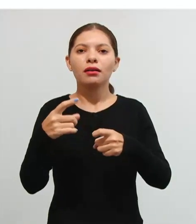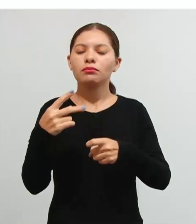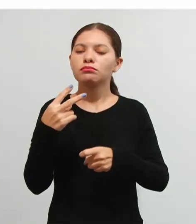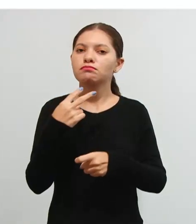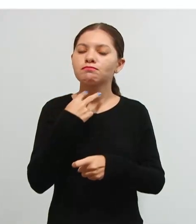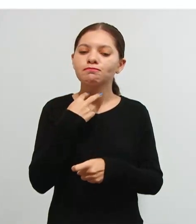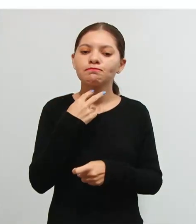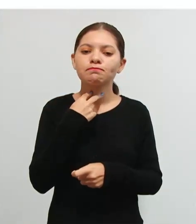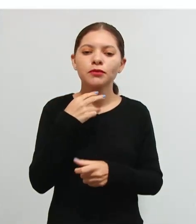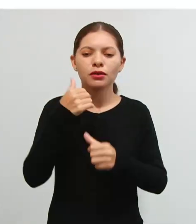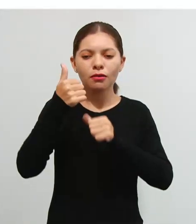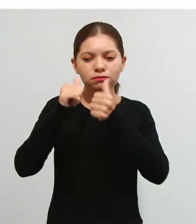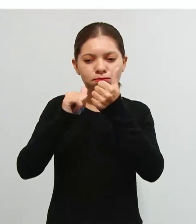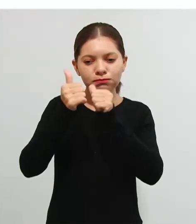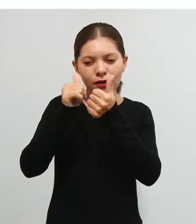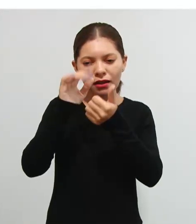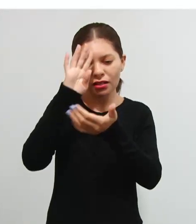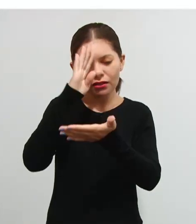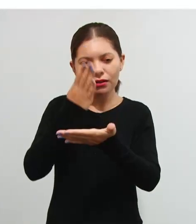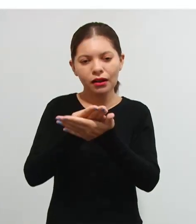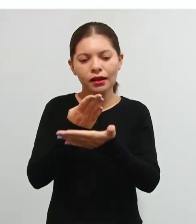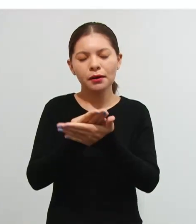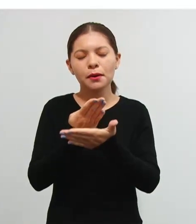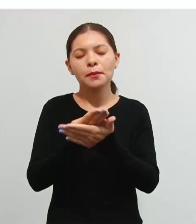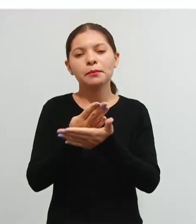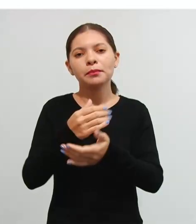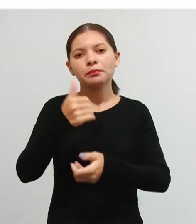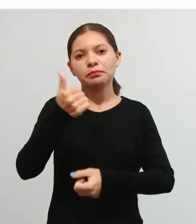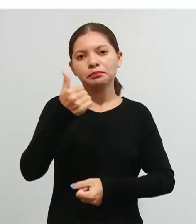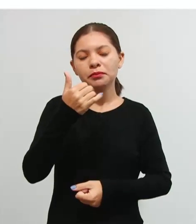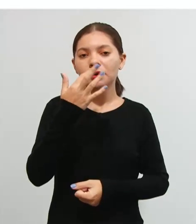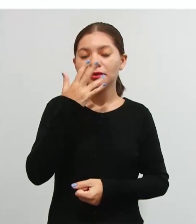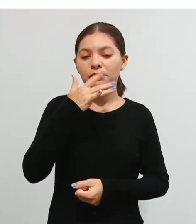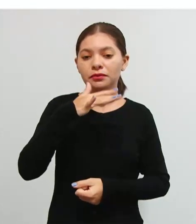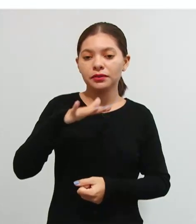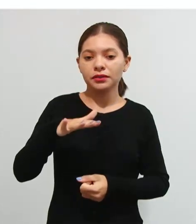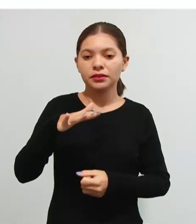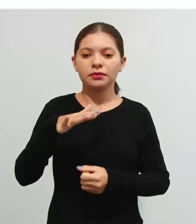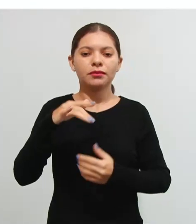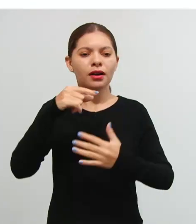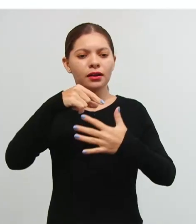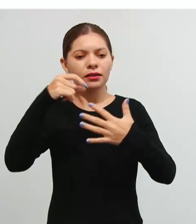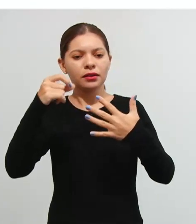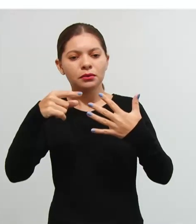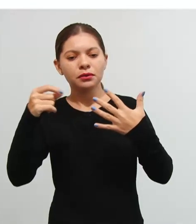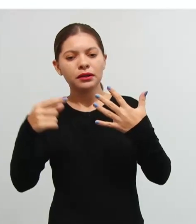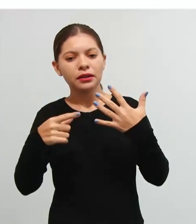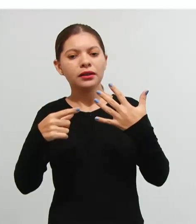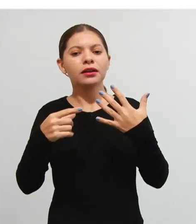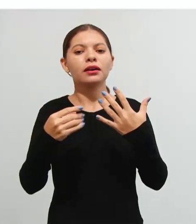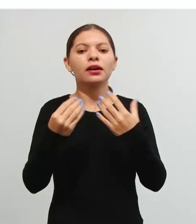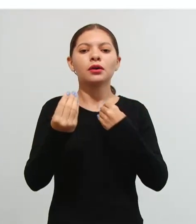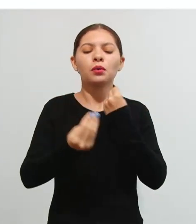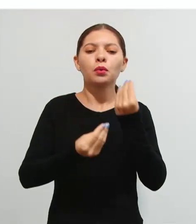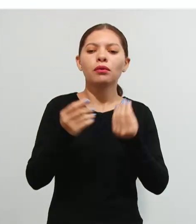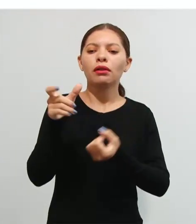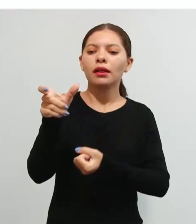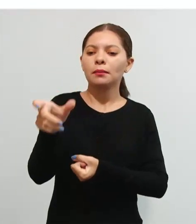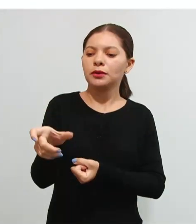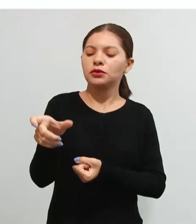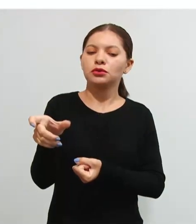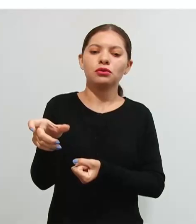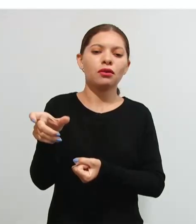modo confiável durante a primeira infância. Essa categoria é diagnosticada quando um indivíduo fracassa